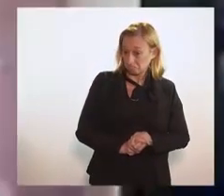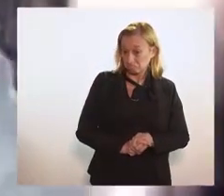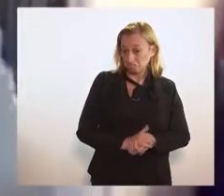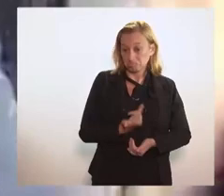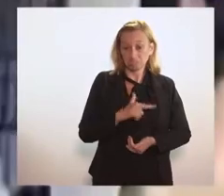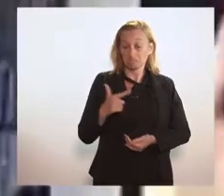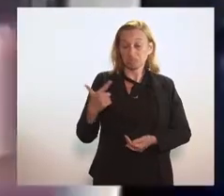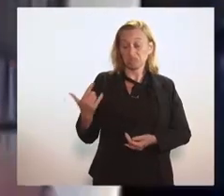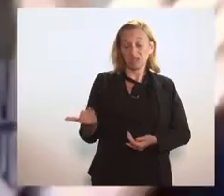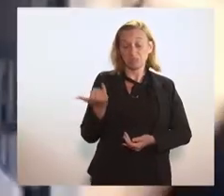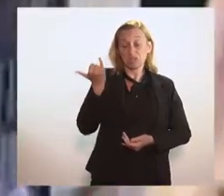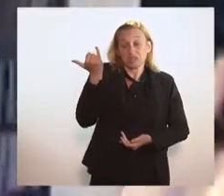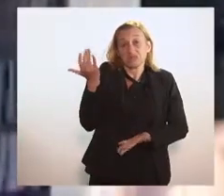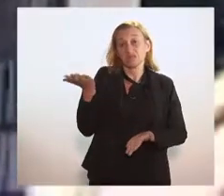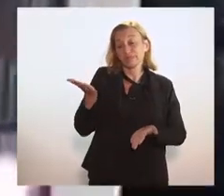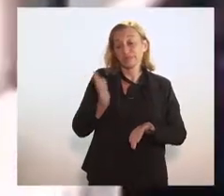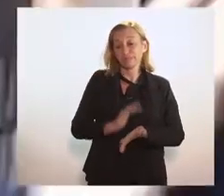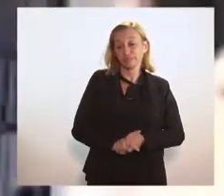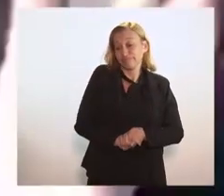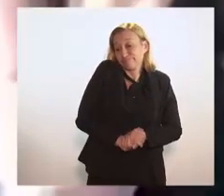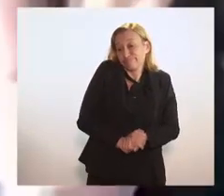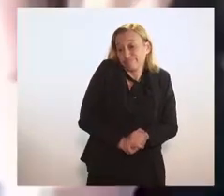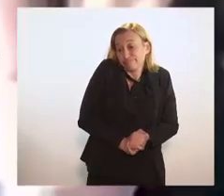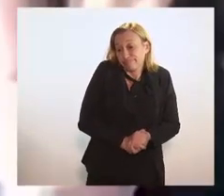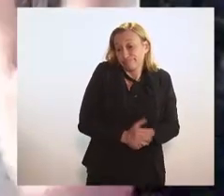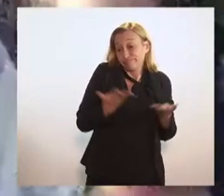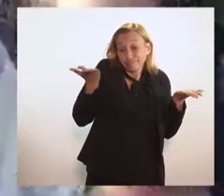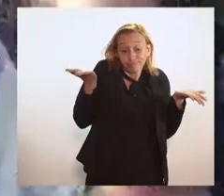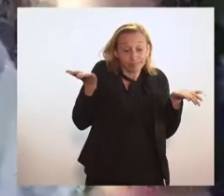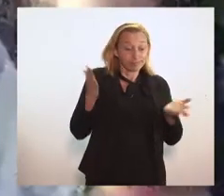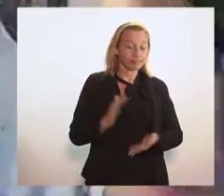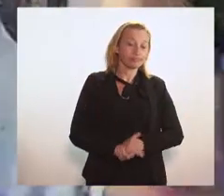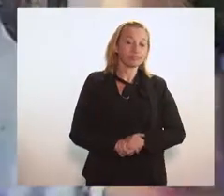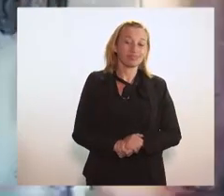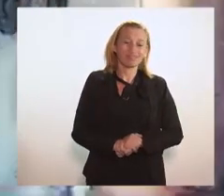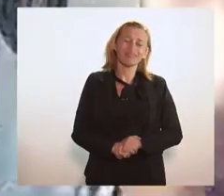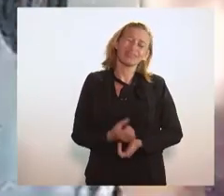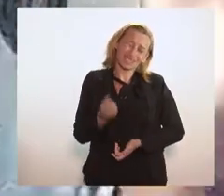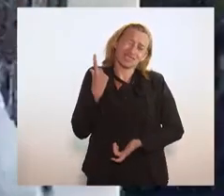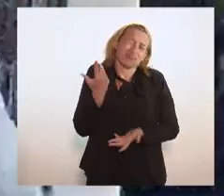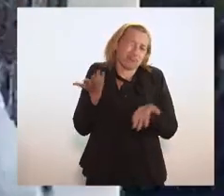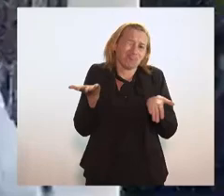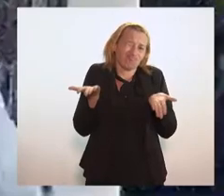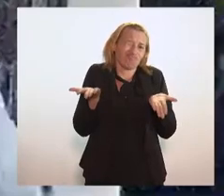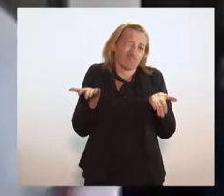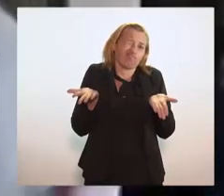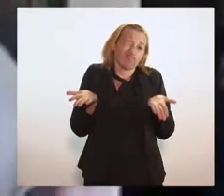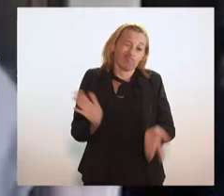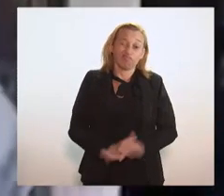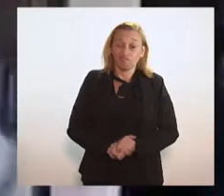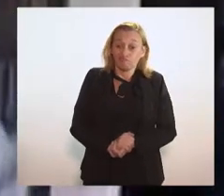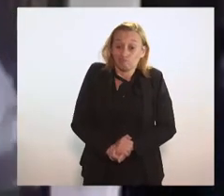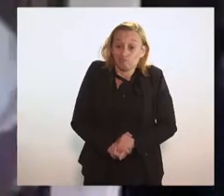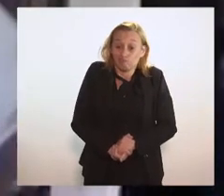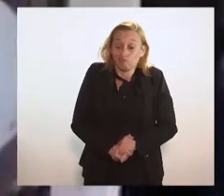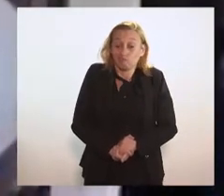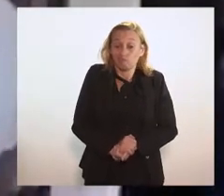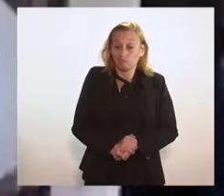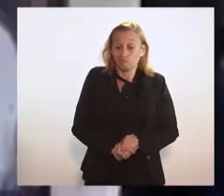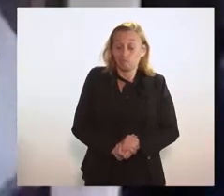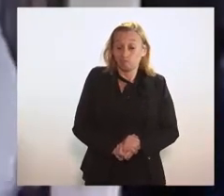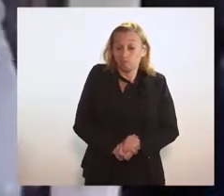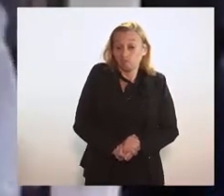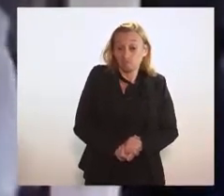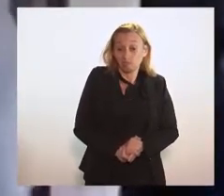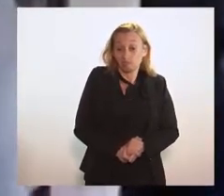não têm tanta importância assim. Realmente é um negócio meio totalmente